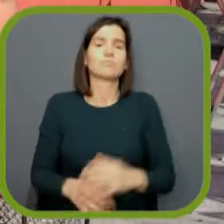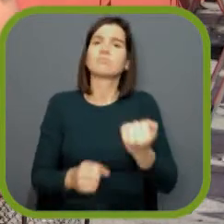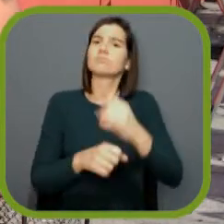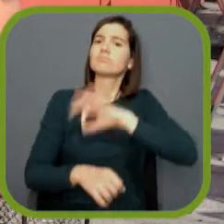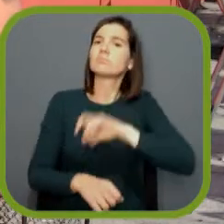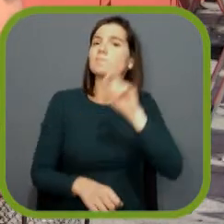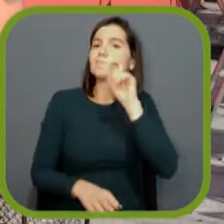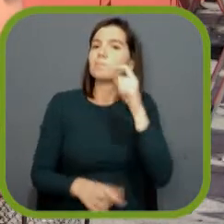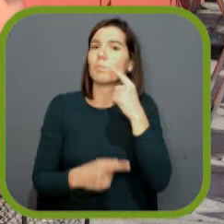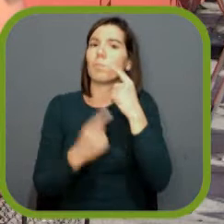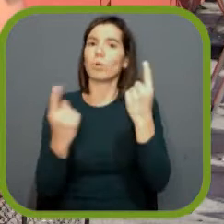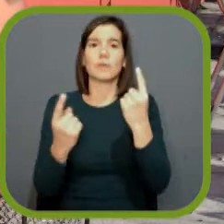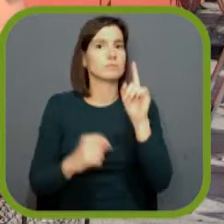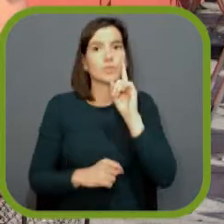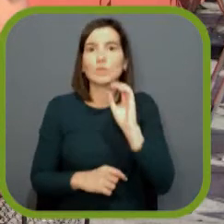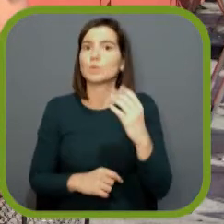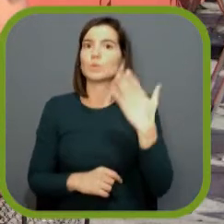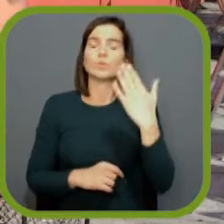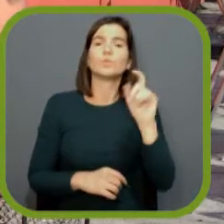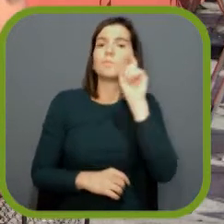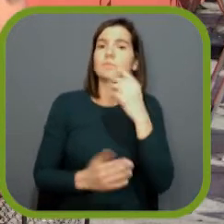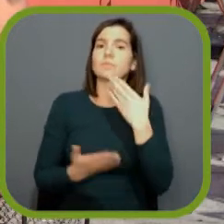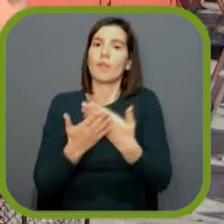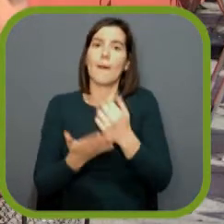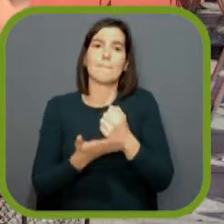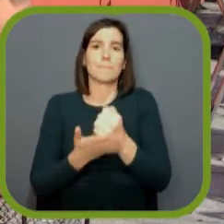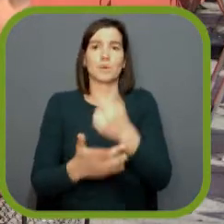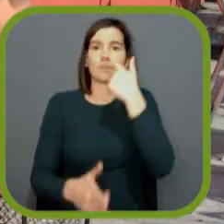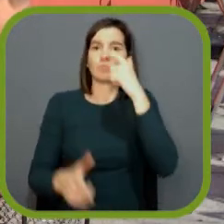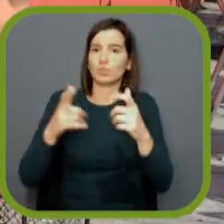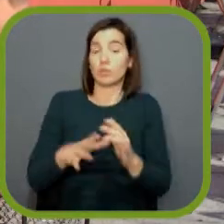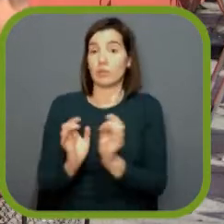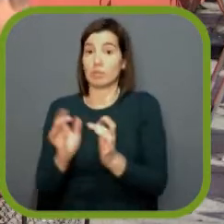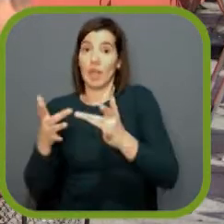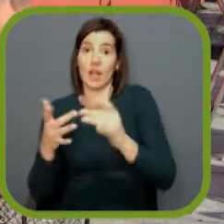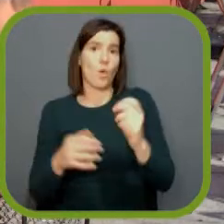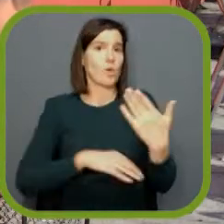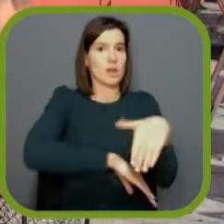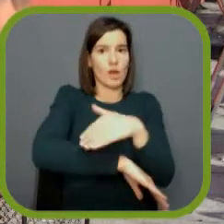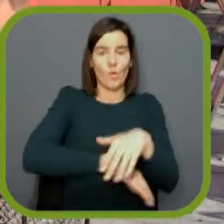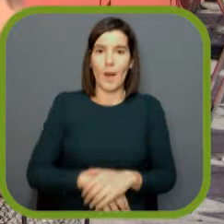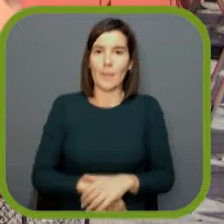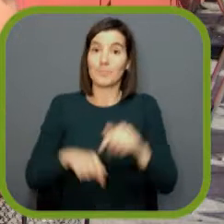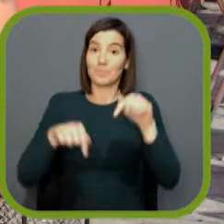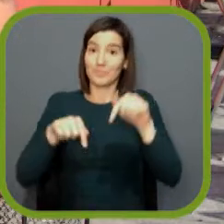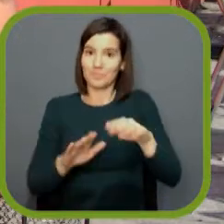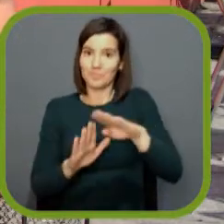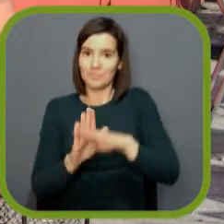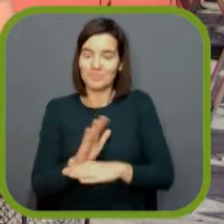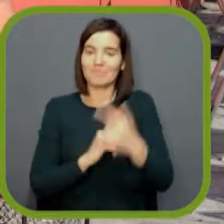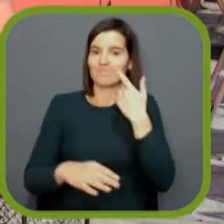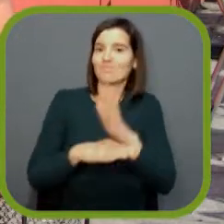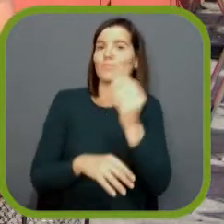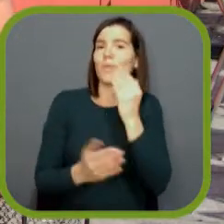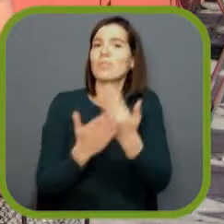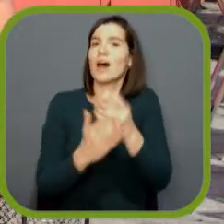segurança pública são entidades com um papel fundamental na proteção e apoio aos cidadãos, seja na internet ou na rua. No episódio de hoje